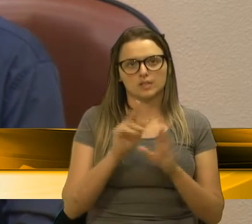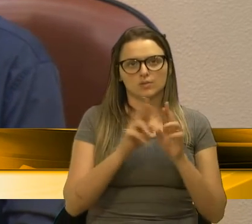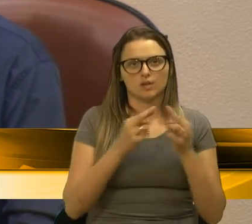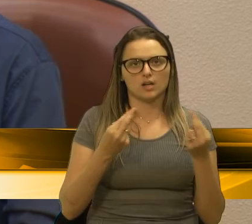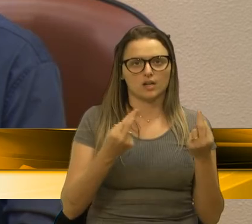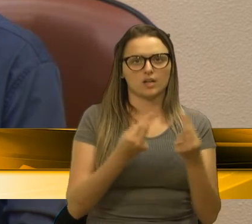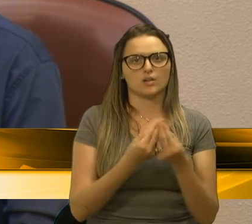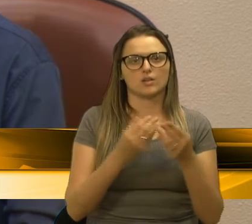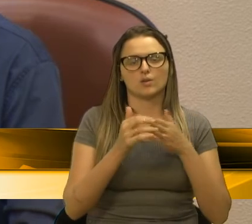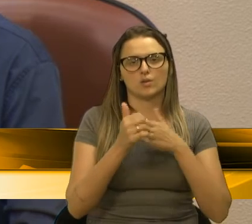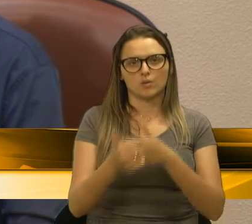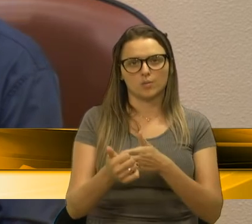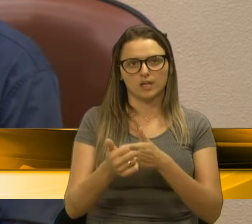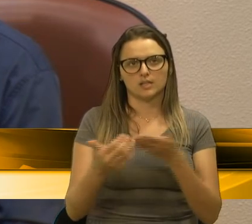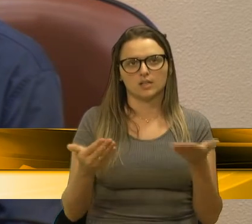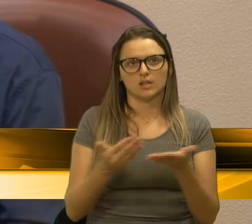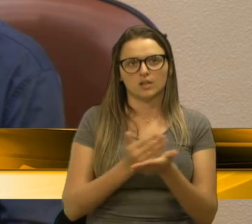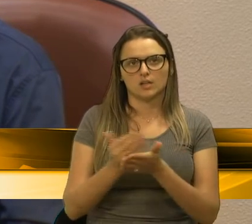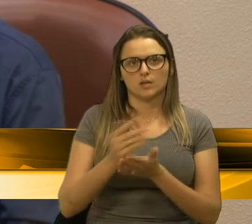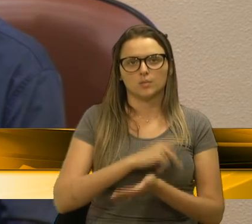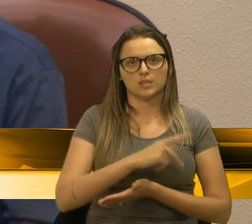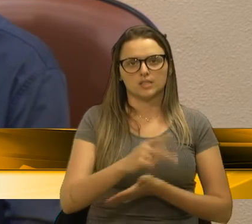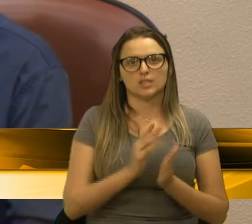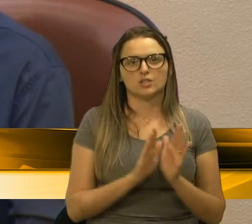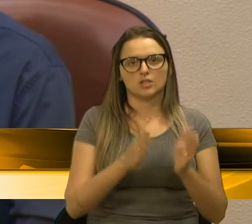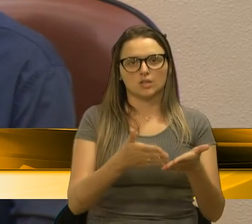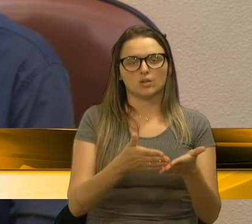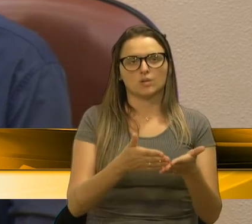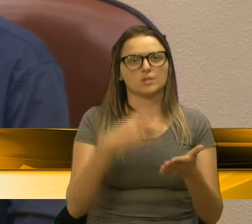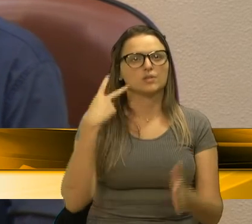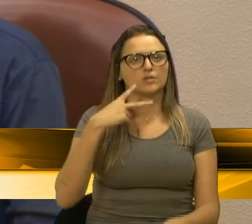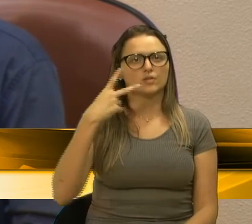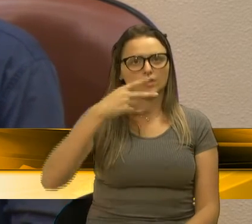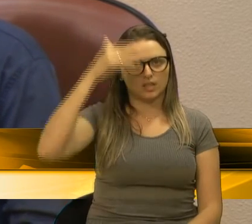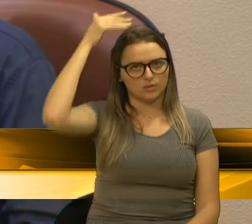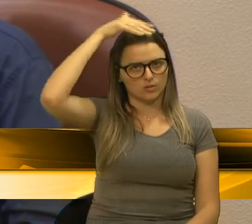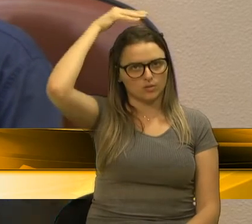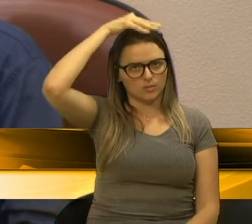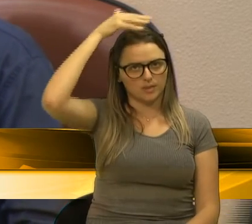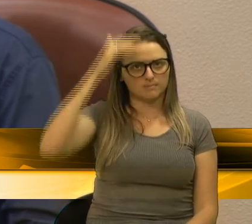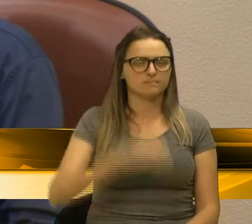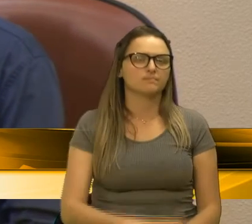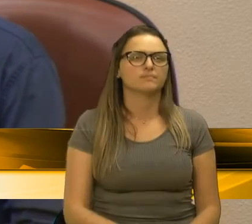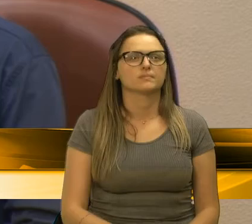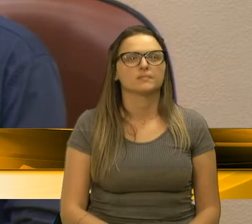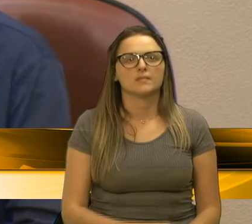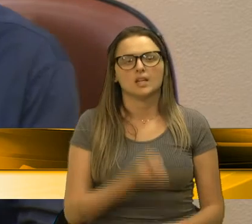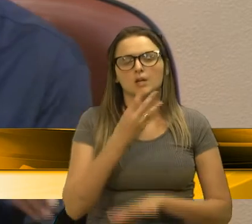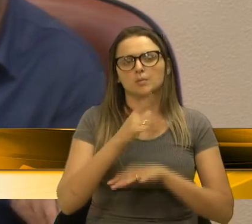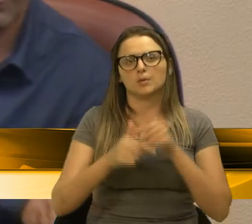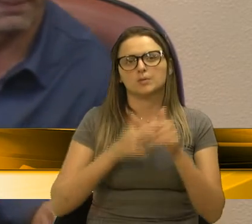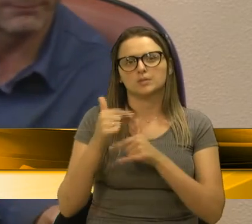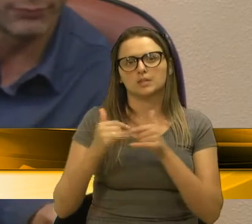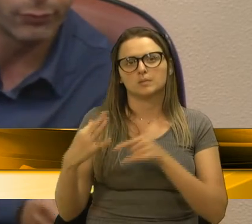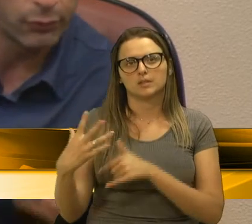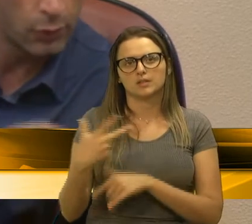sessão será conduzida a partir de agora pelo presidente da comissão processante, vereador Alceu Tomé. Bom trabalho a